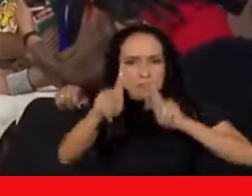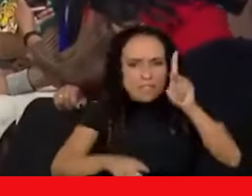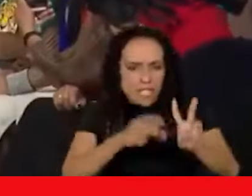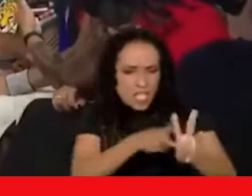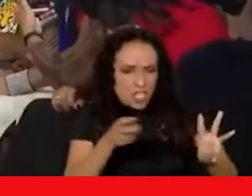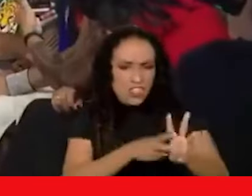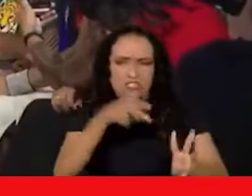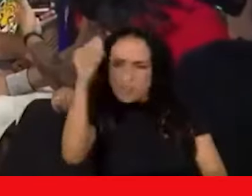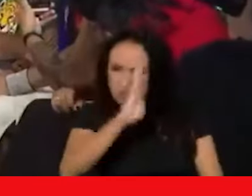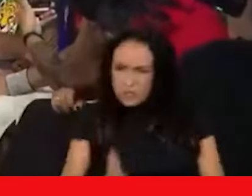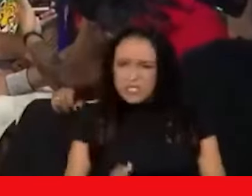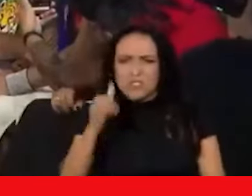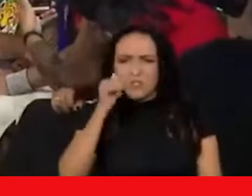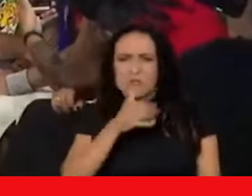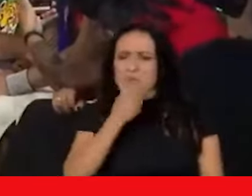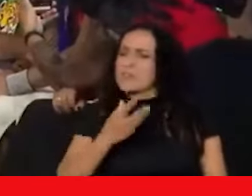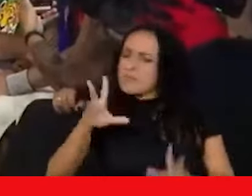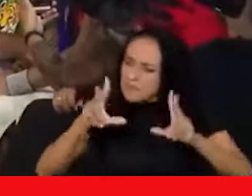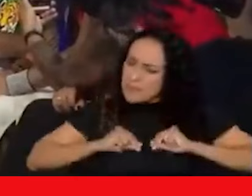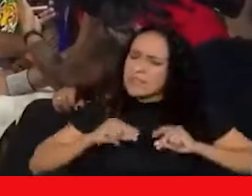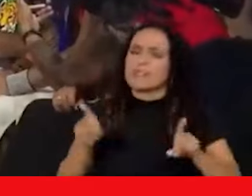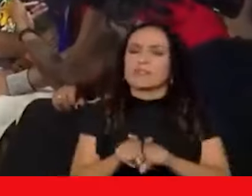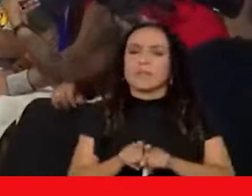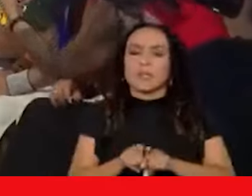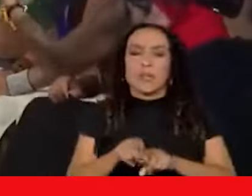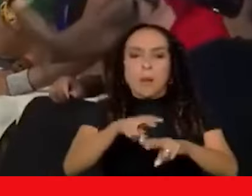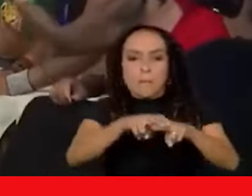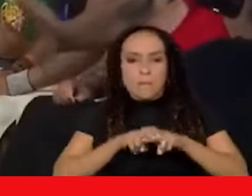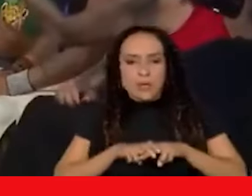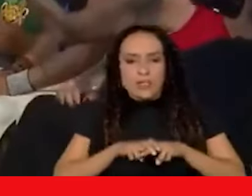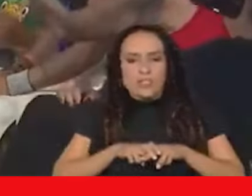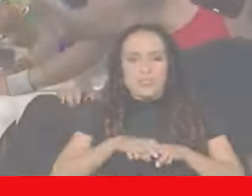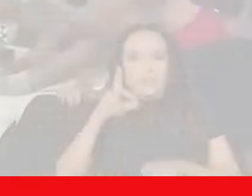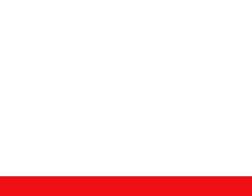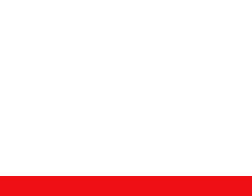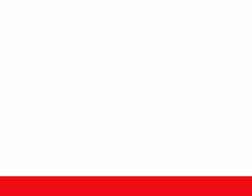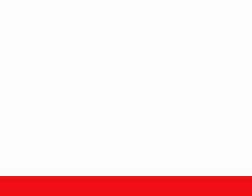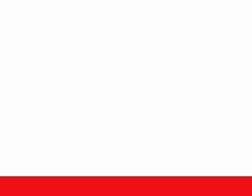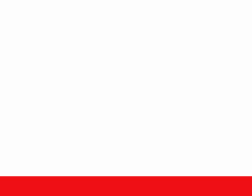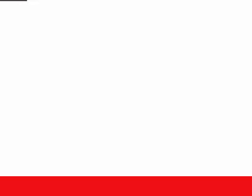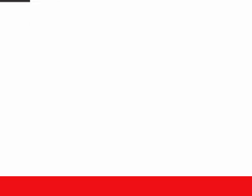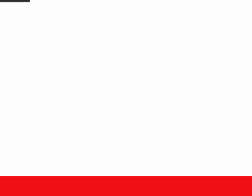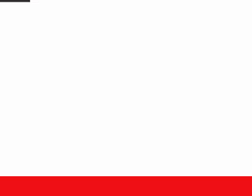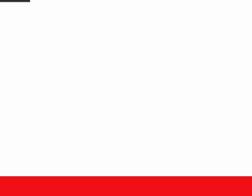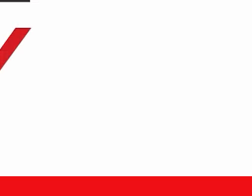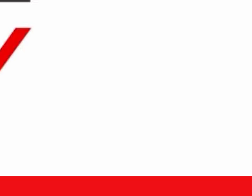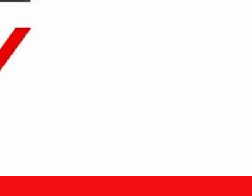as indígenas merecem. Por isso, Macon, obrigado pela sua presença aqui.